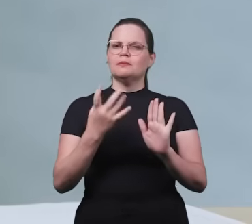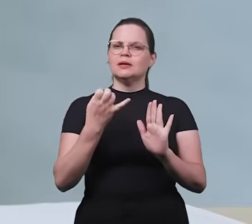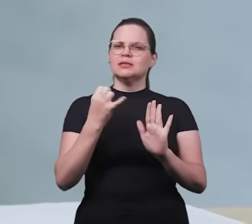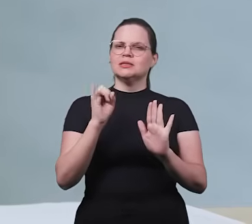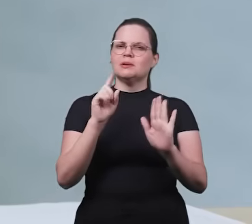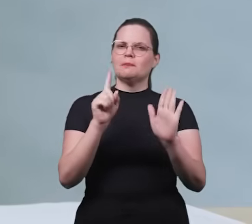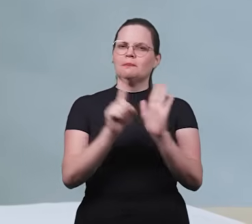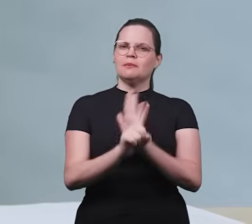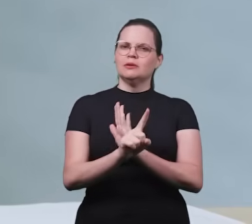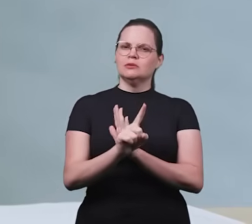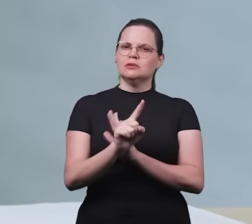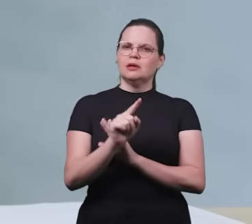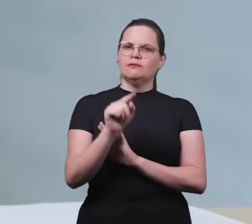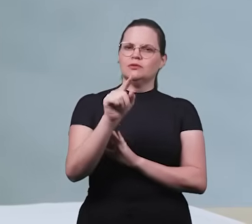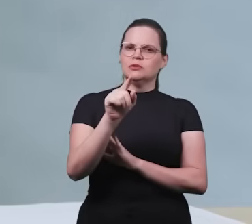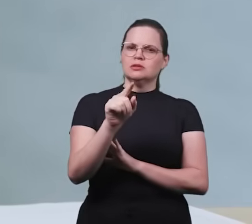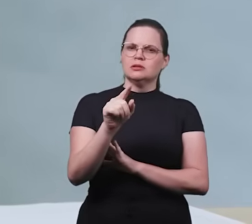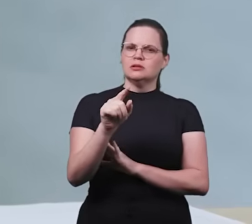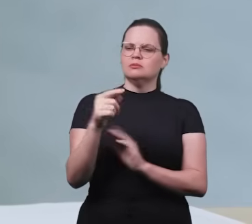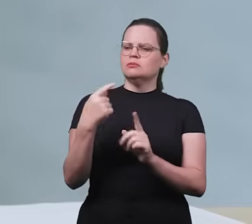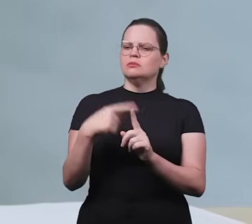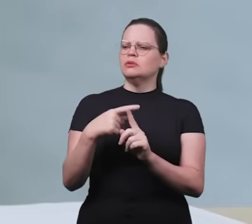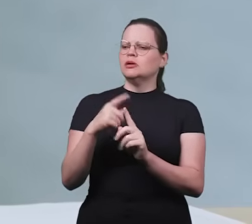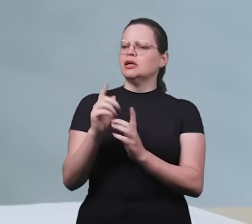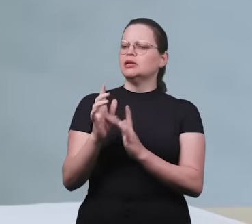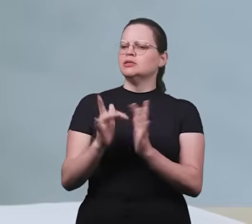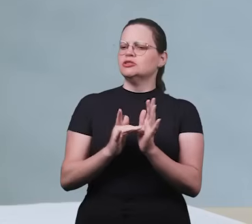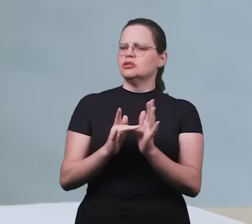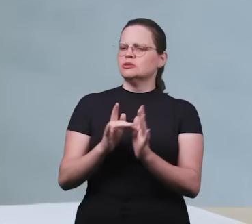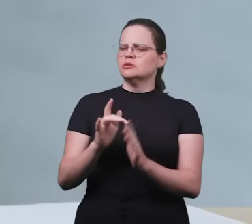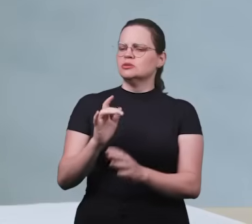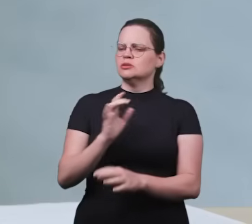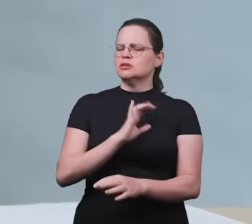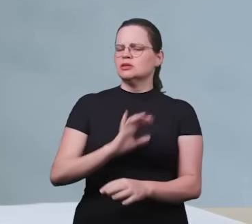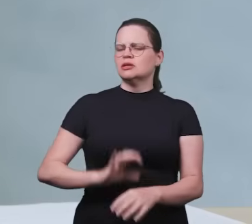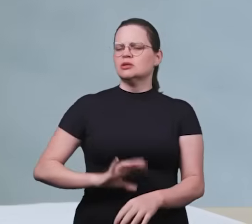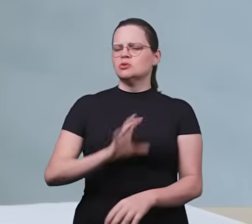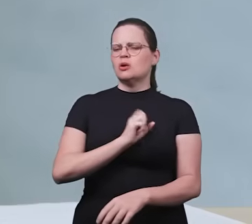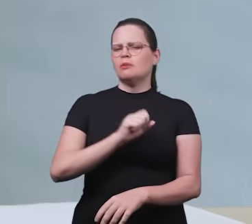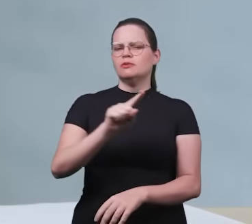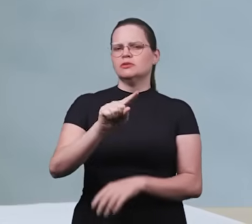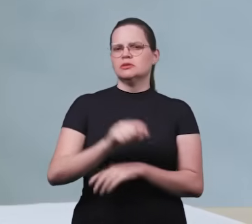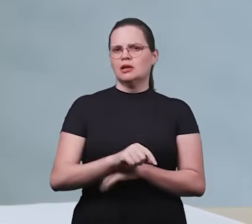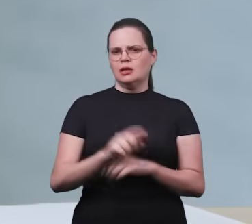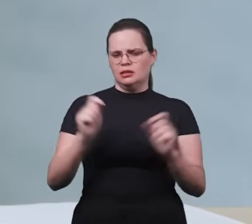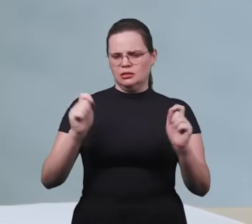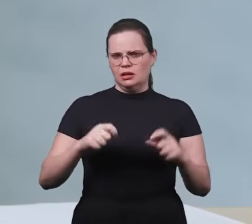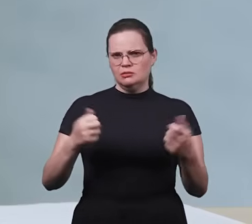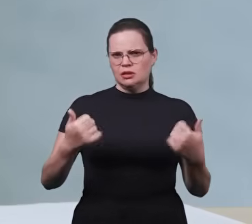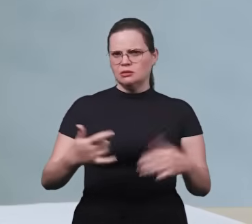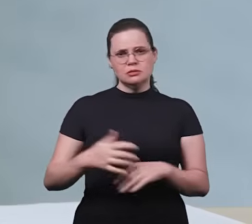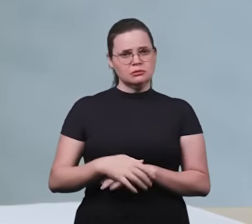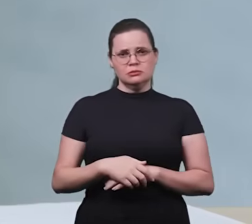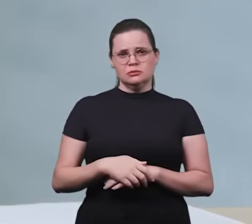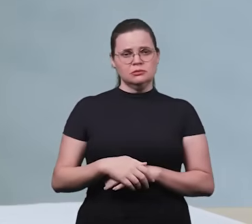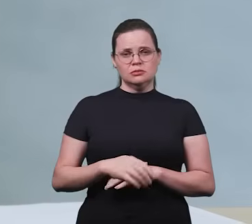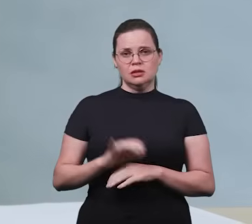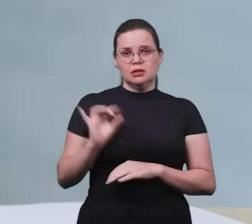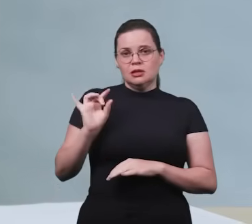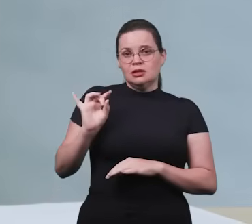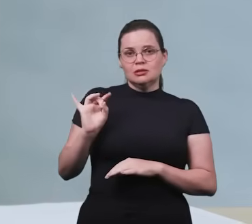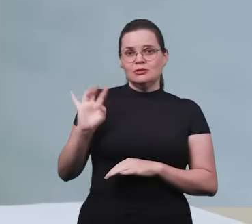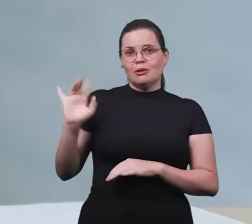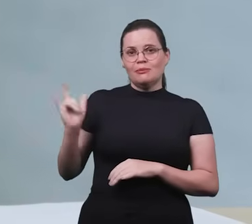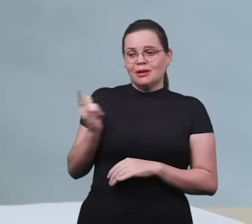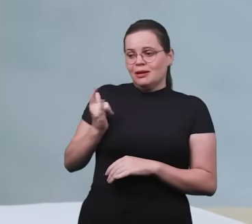aos outros, por que Cristo te ama? Nós não temos palavras. Porque Ele simplesmente nos amou. Amou sem pedir